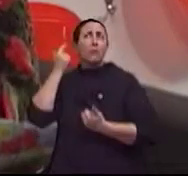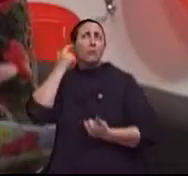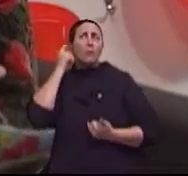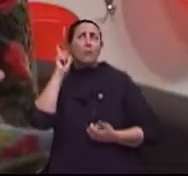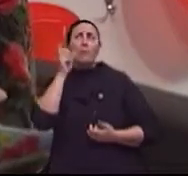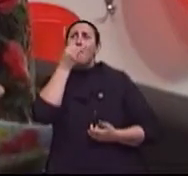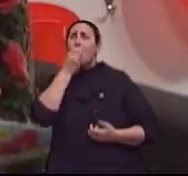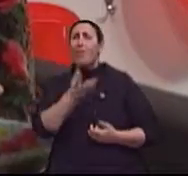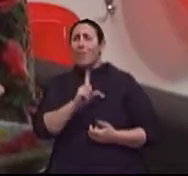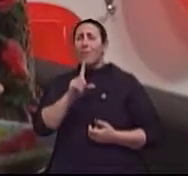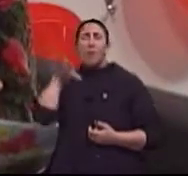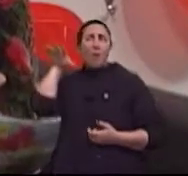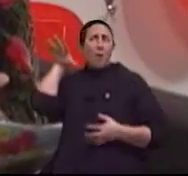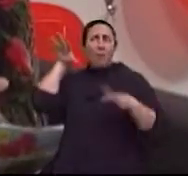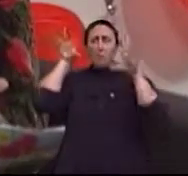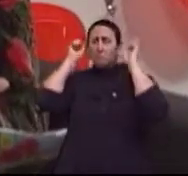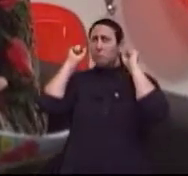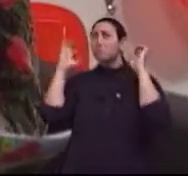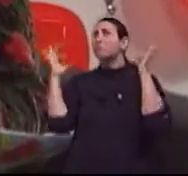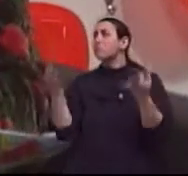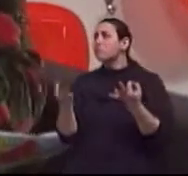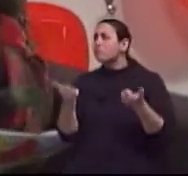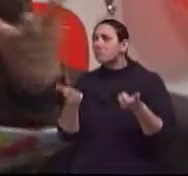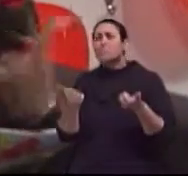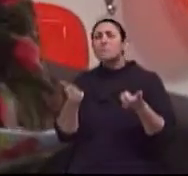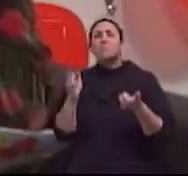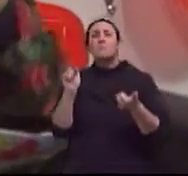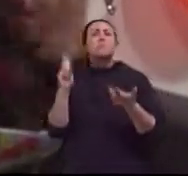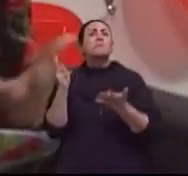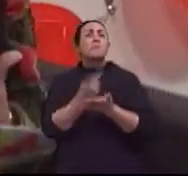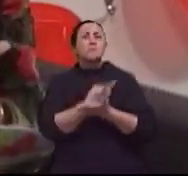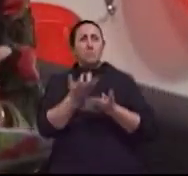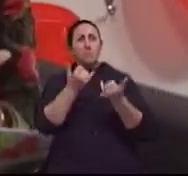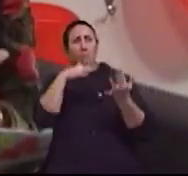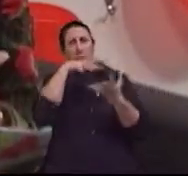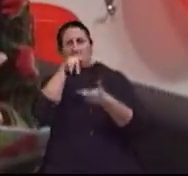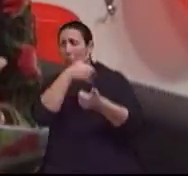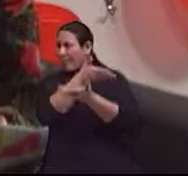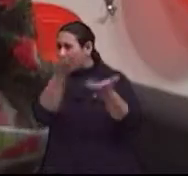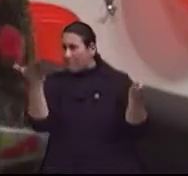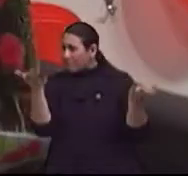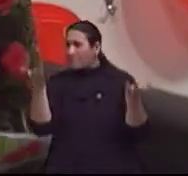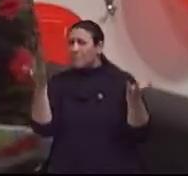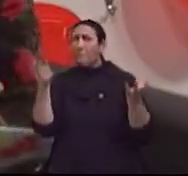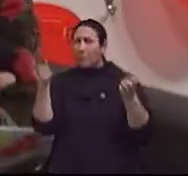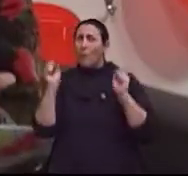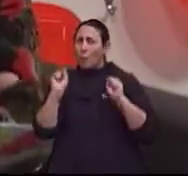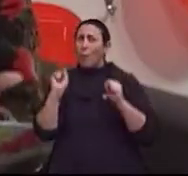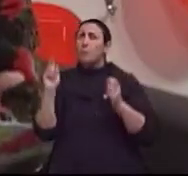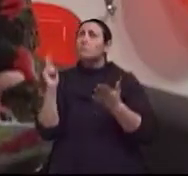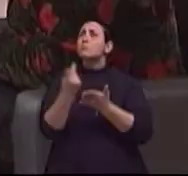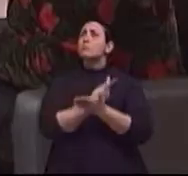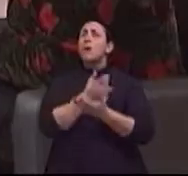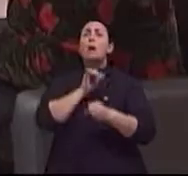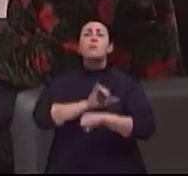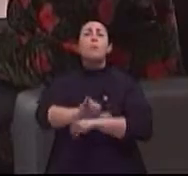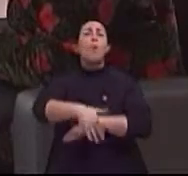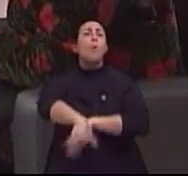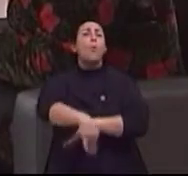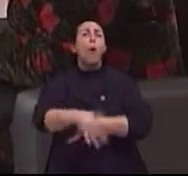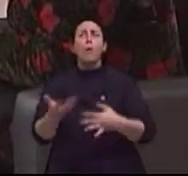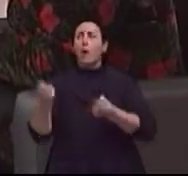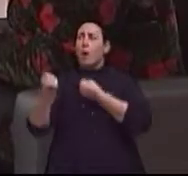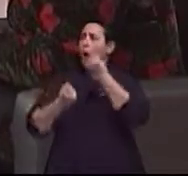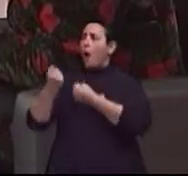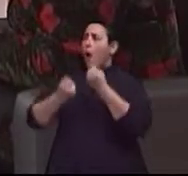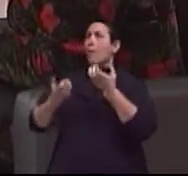direito, que não está com a sua audição, né, aceitável para esse mundo que nós estamos, pode sofrer acidentes na rua. Na rua,